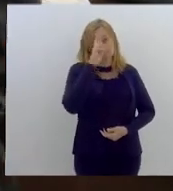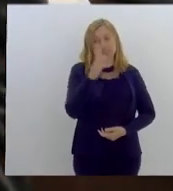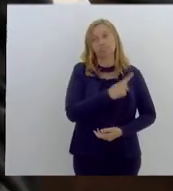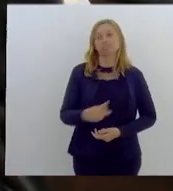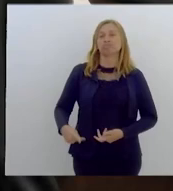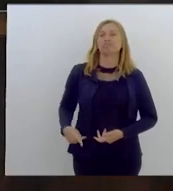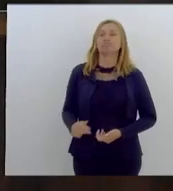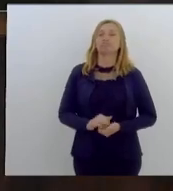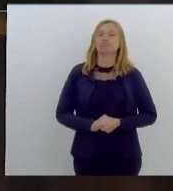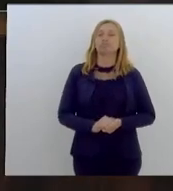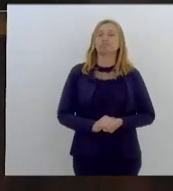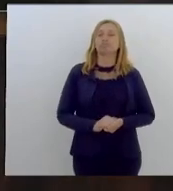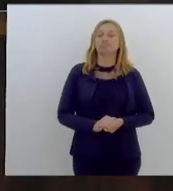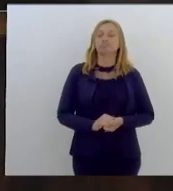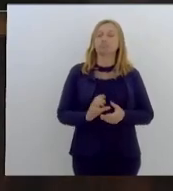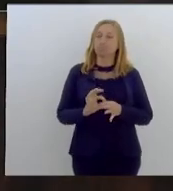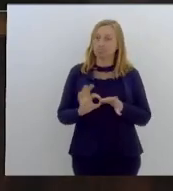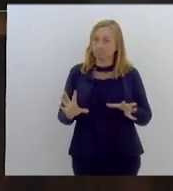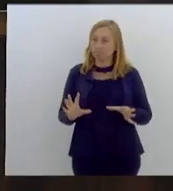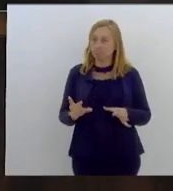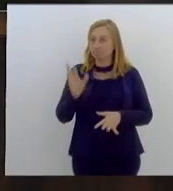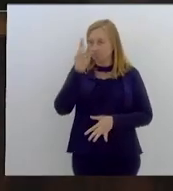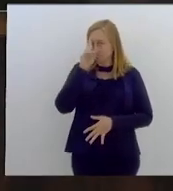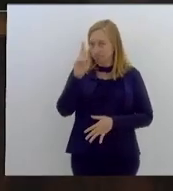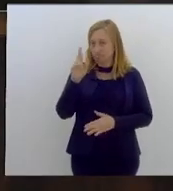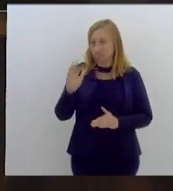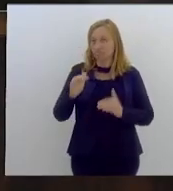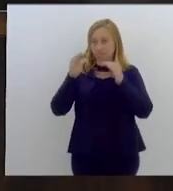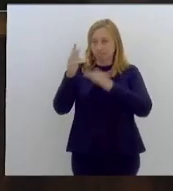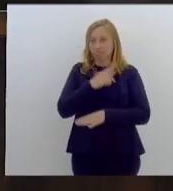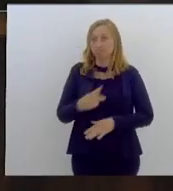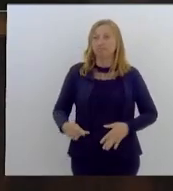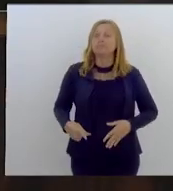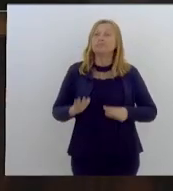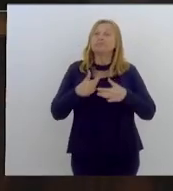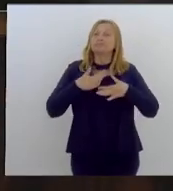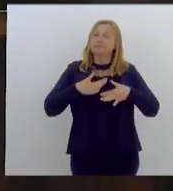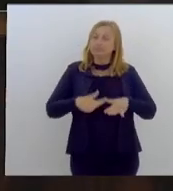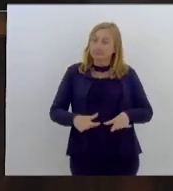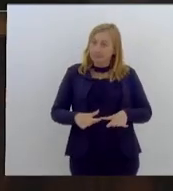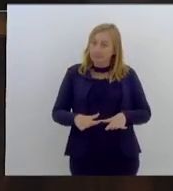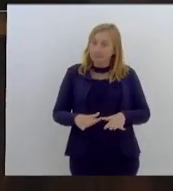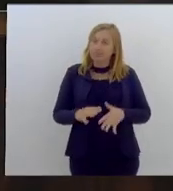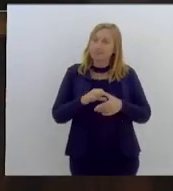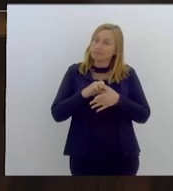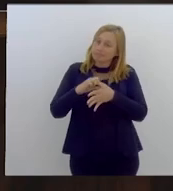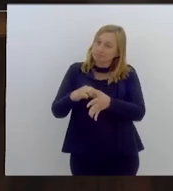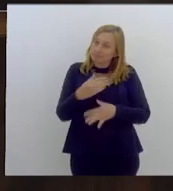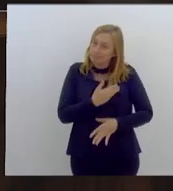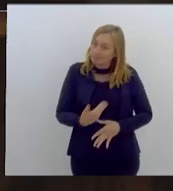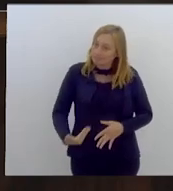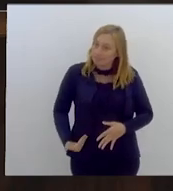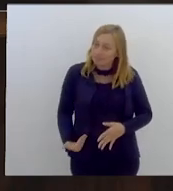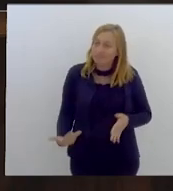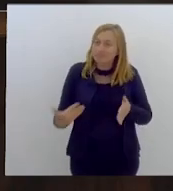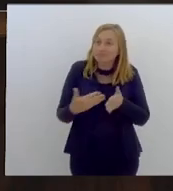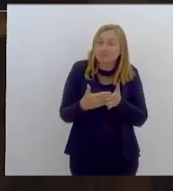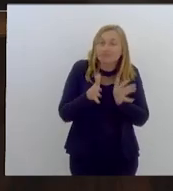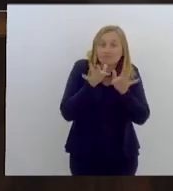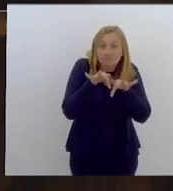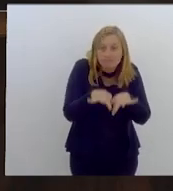Eu vou passar a palavra para Vossa Excelência. Mas, Vossa Excelência, que será o líder do governo até o